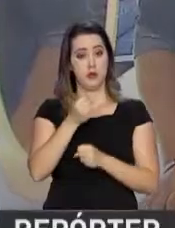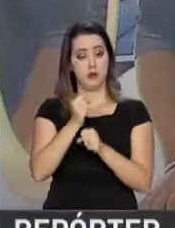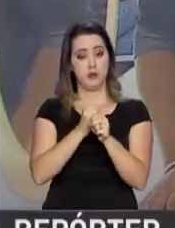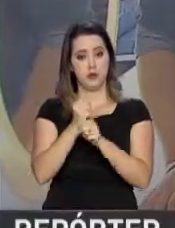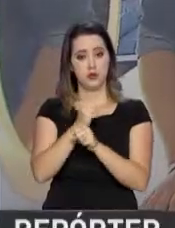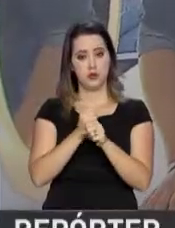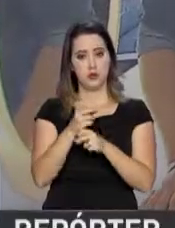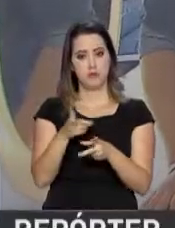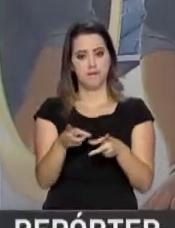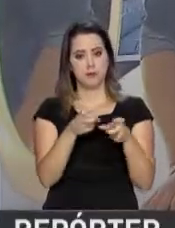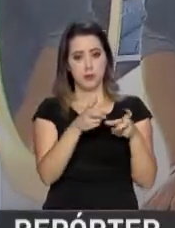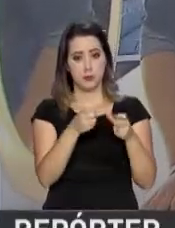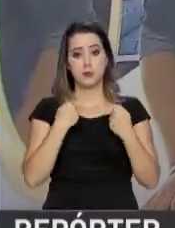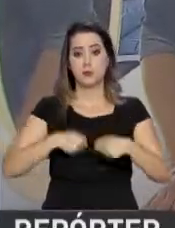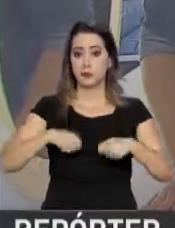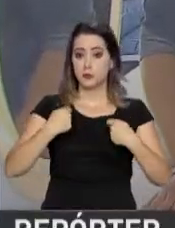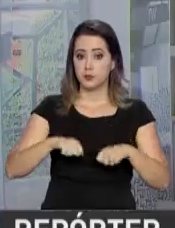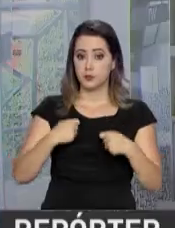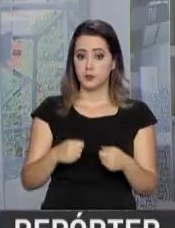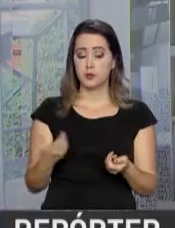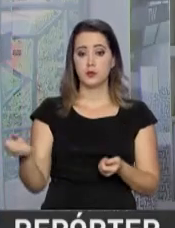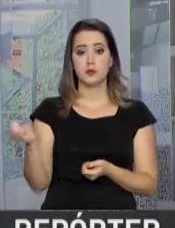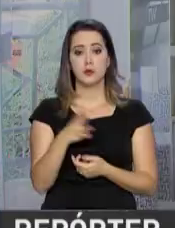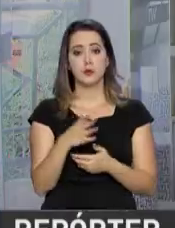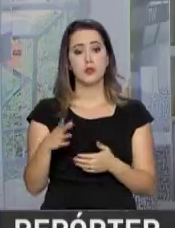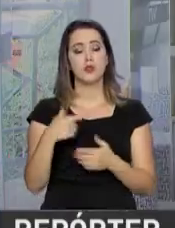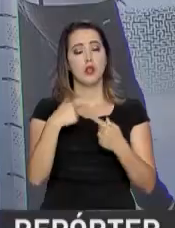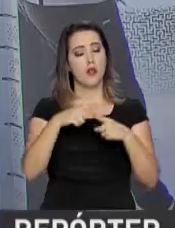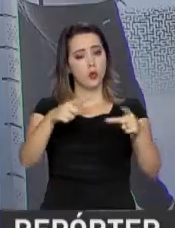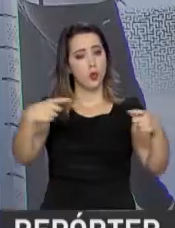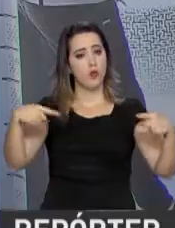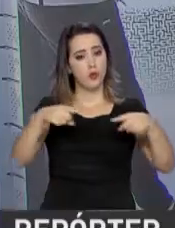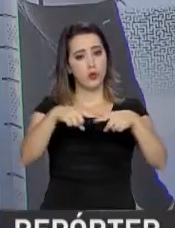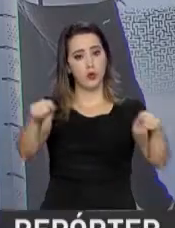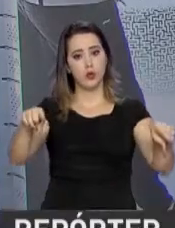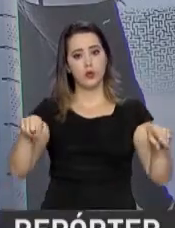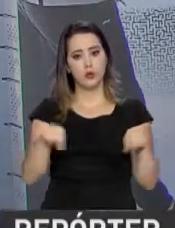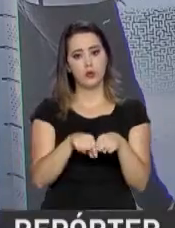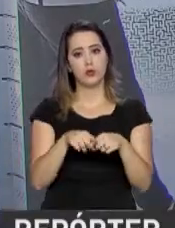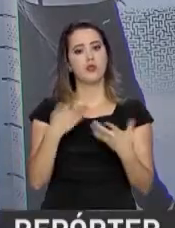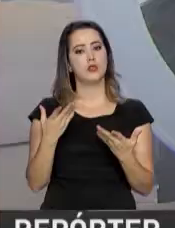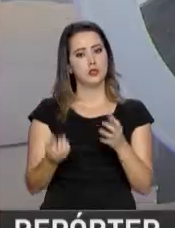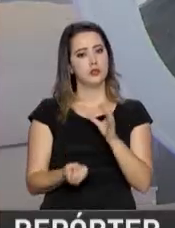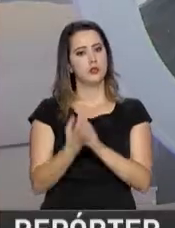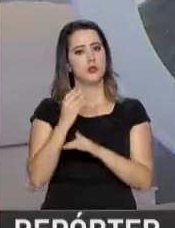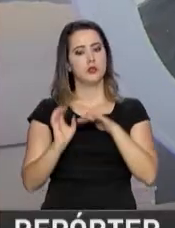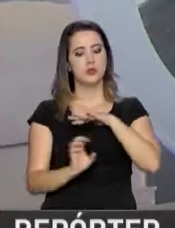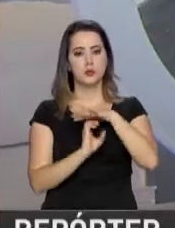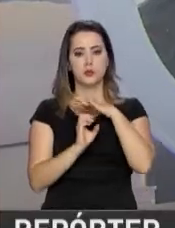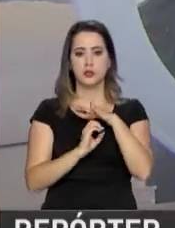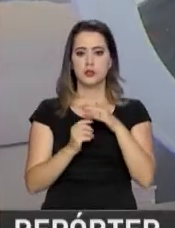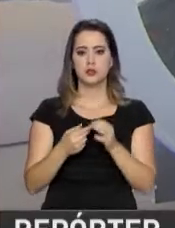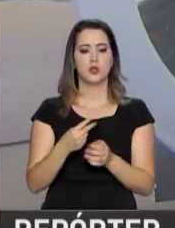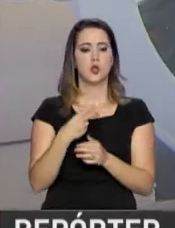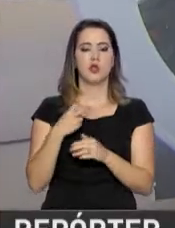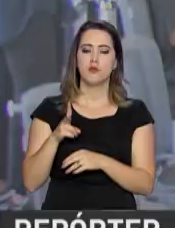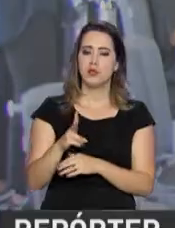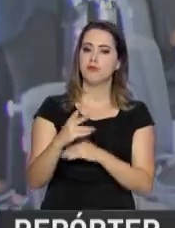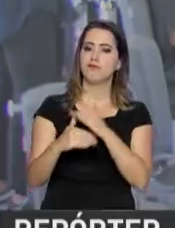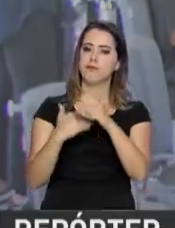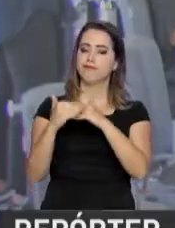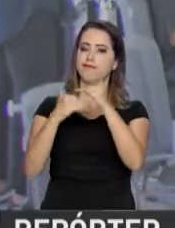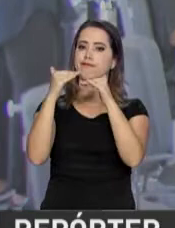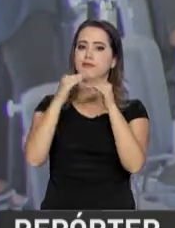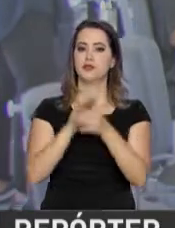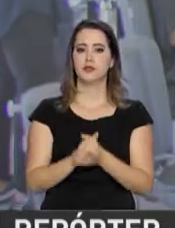percebeu que precisava investir em um negócio próprio desde então virou empresário e não parou de crescer